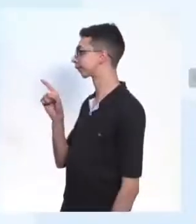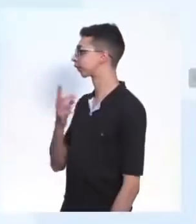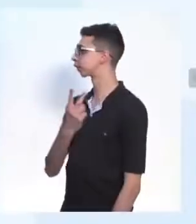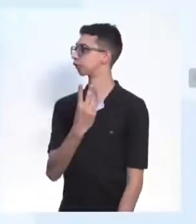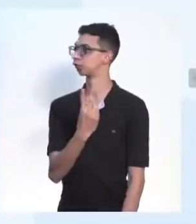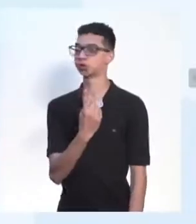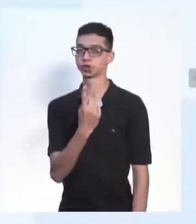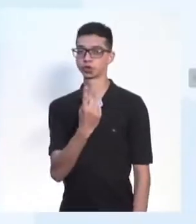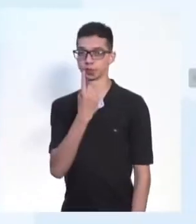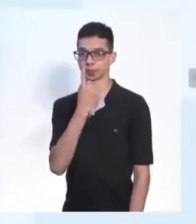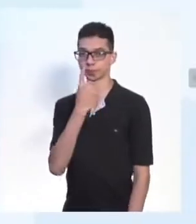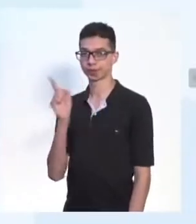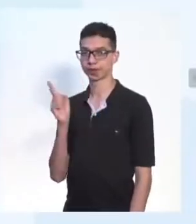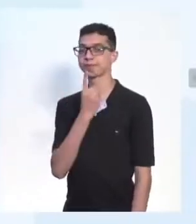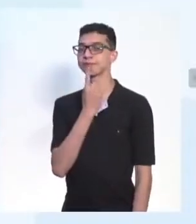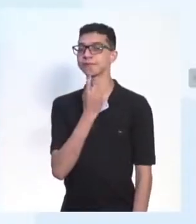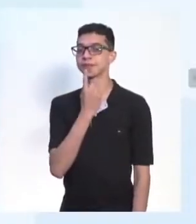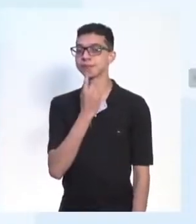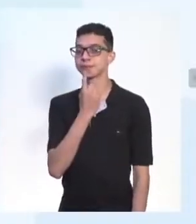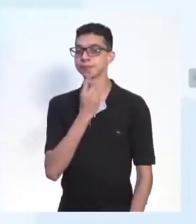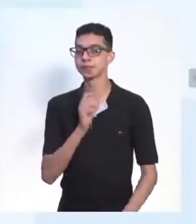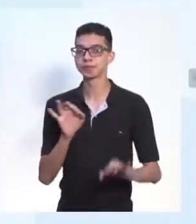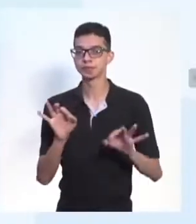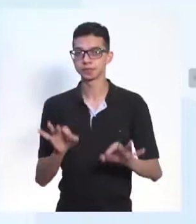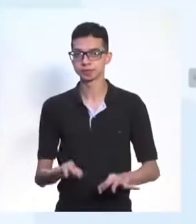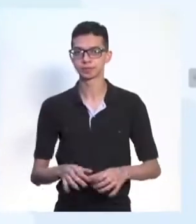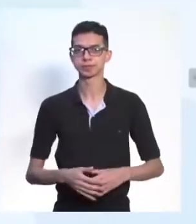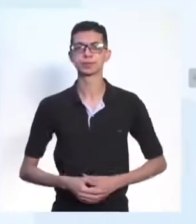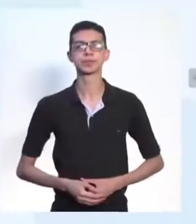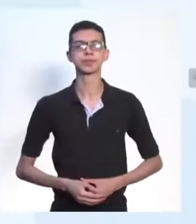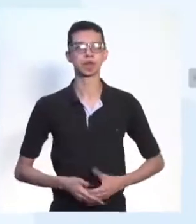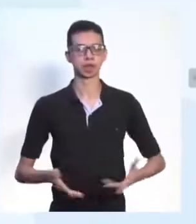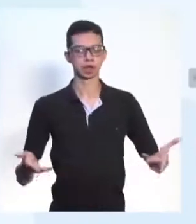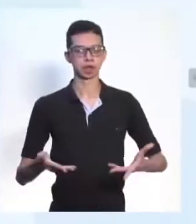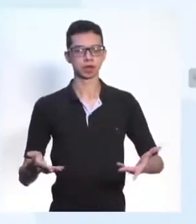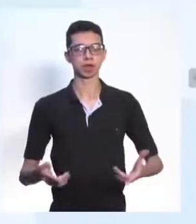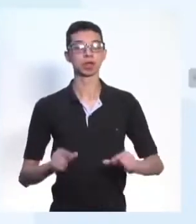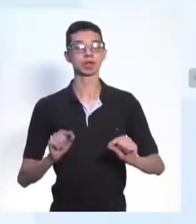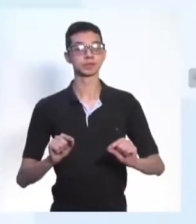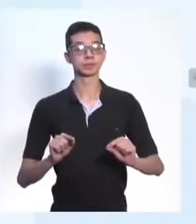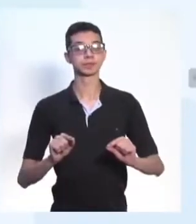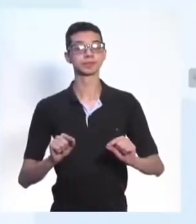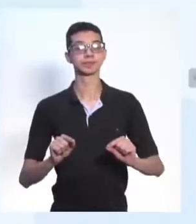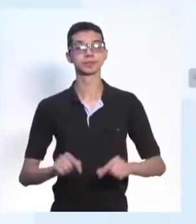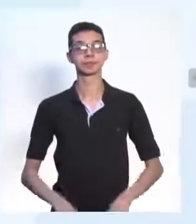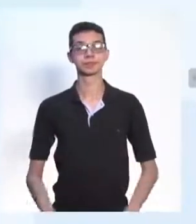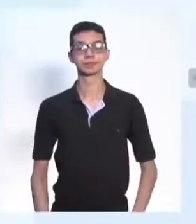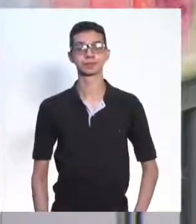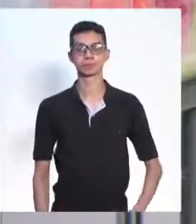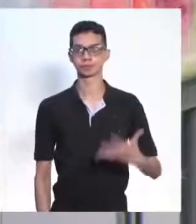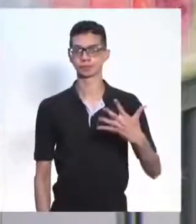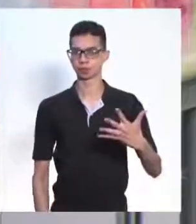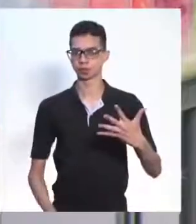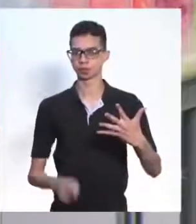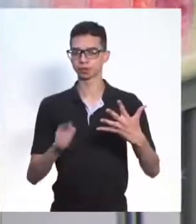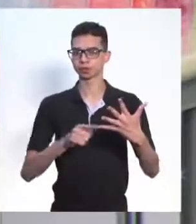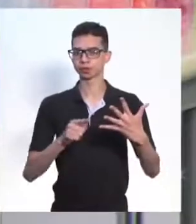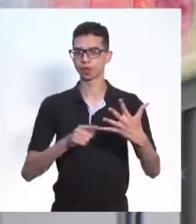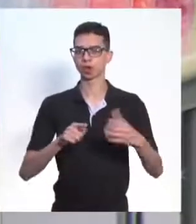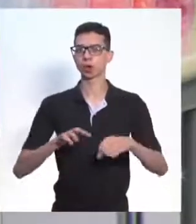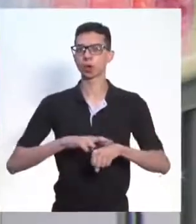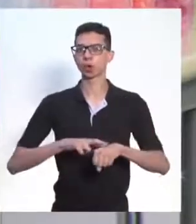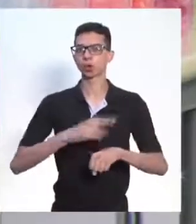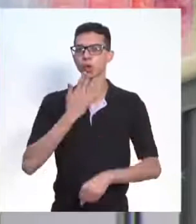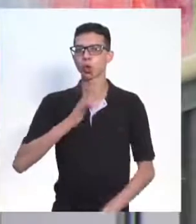21 ali, ó, vermelho, exato, né? E agora o nosso roxo, que é a última cor. Beleza? Então,